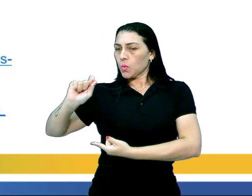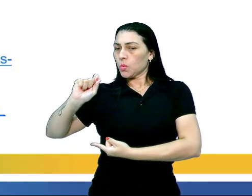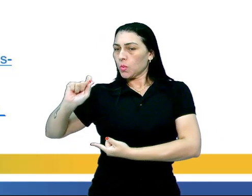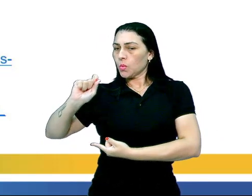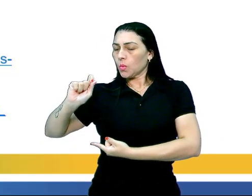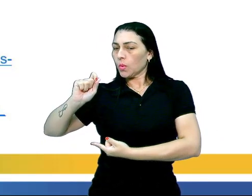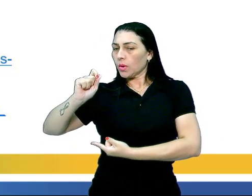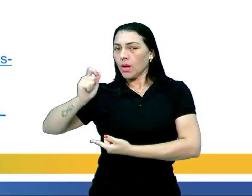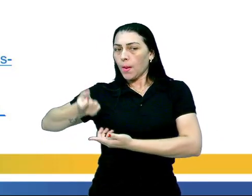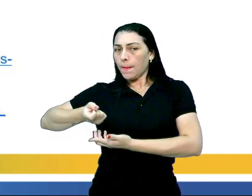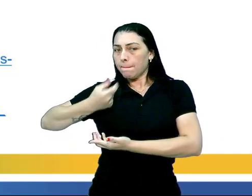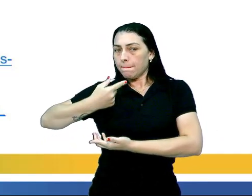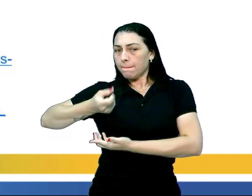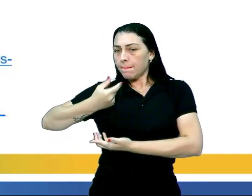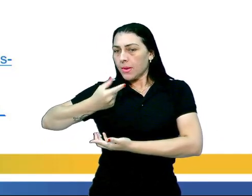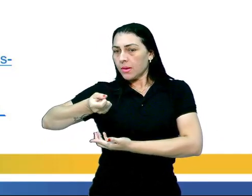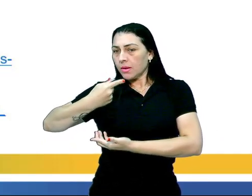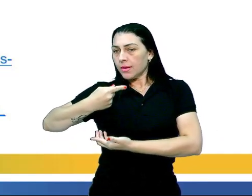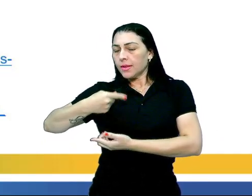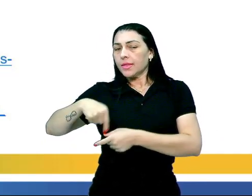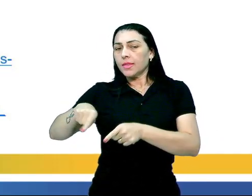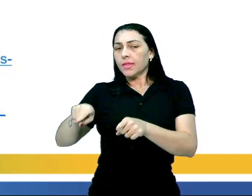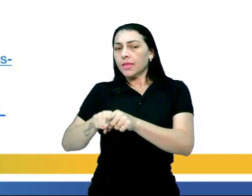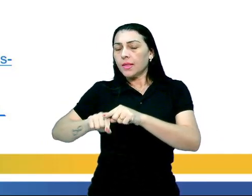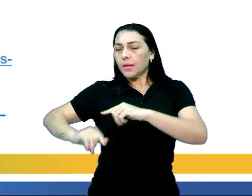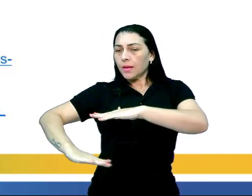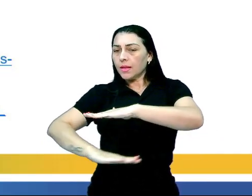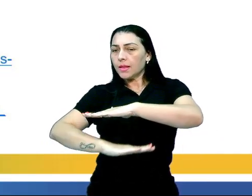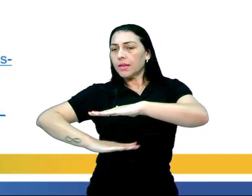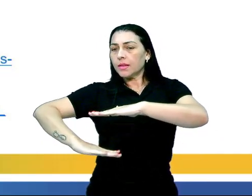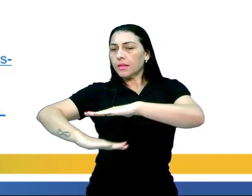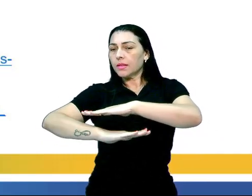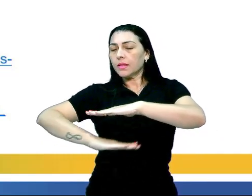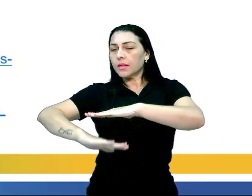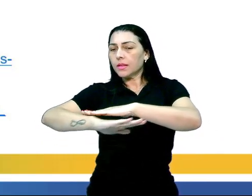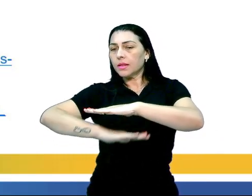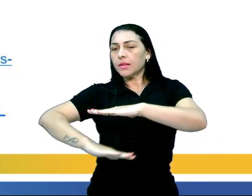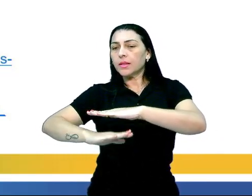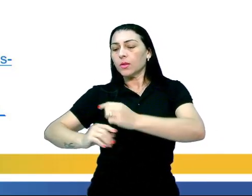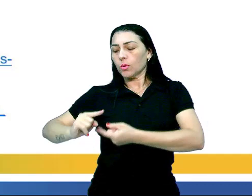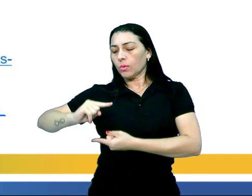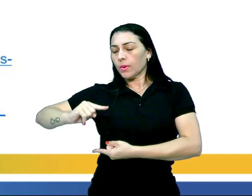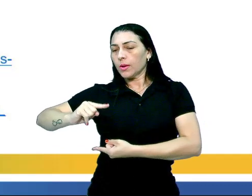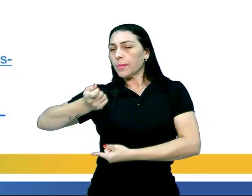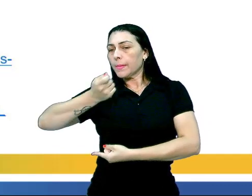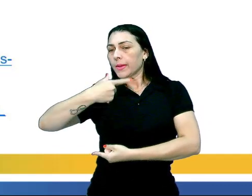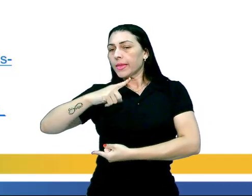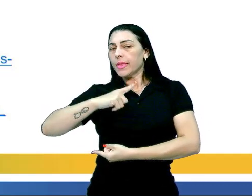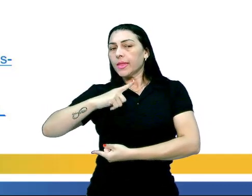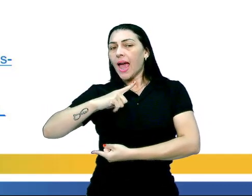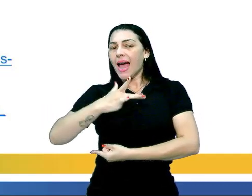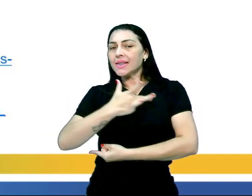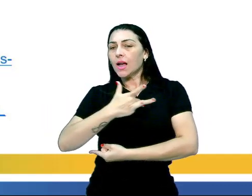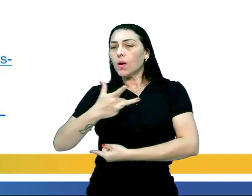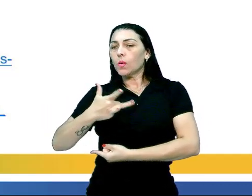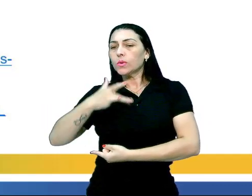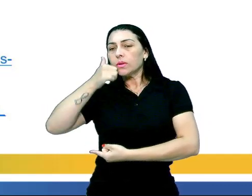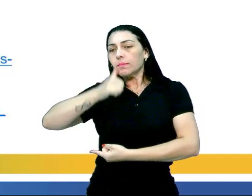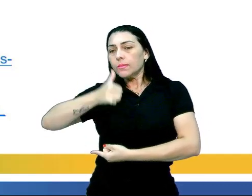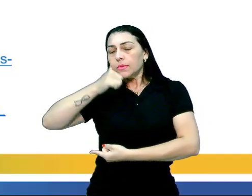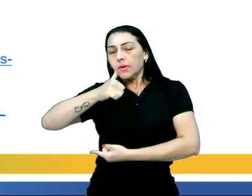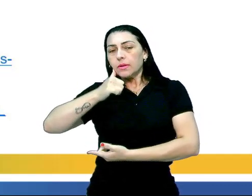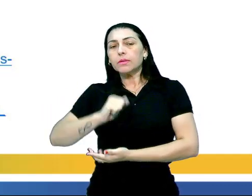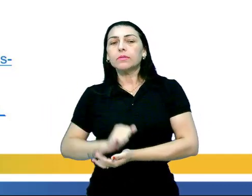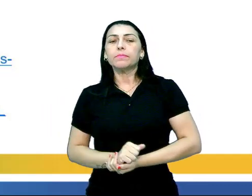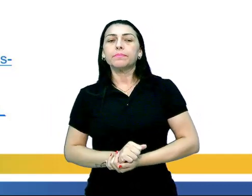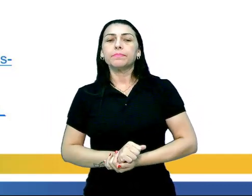um medicamento e bem abaixo, né, ao lado do frasco do medicamento, nós temos assim, a saúde da